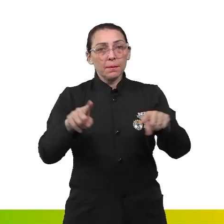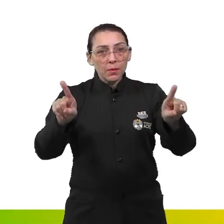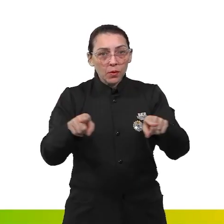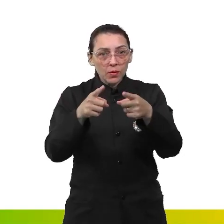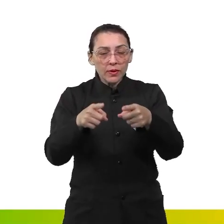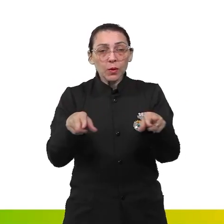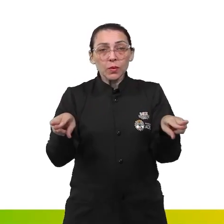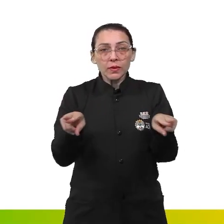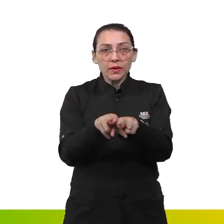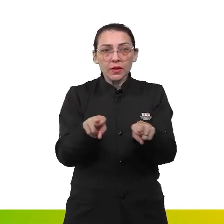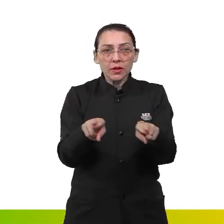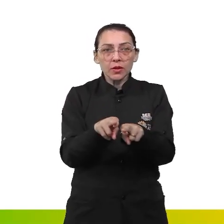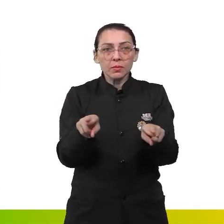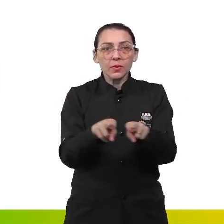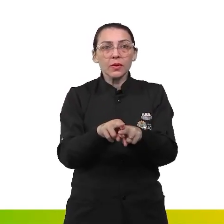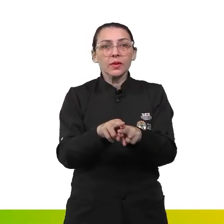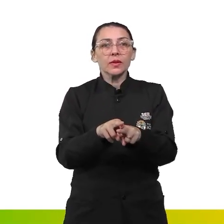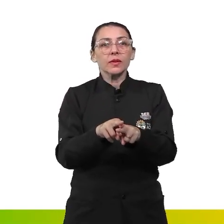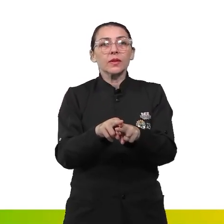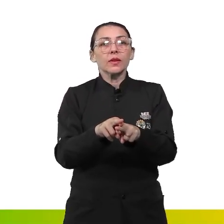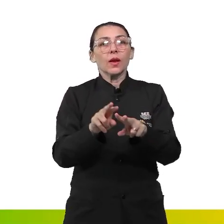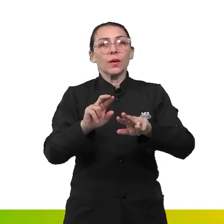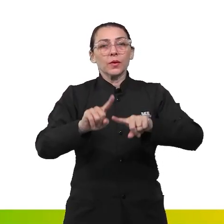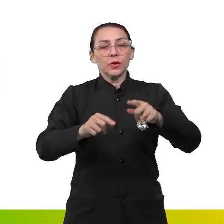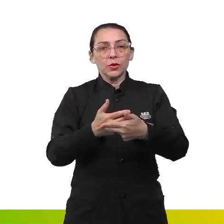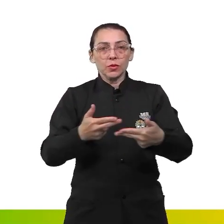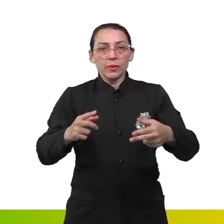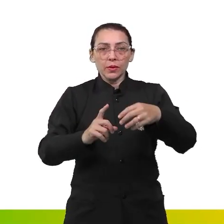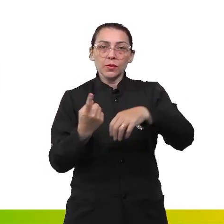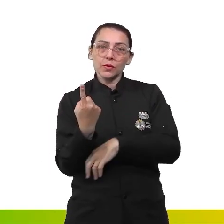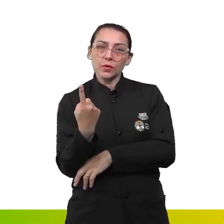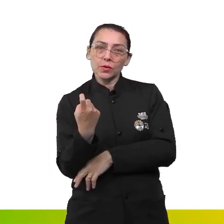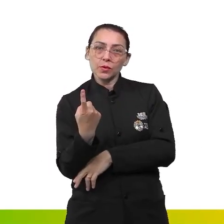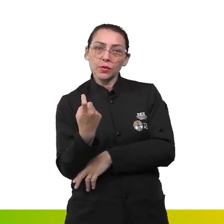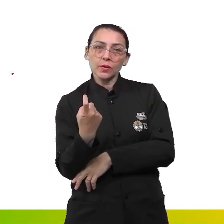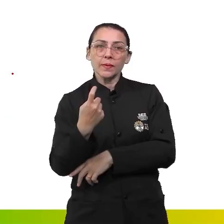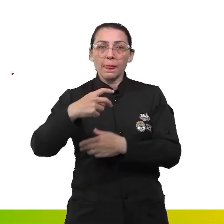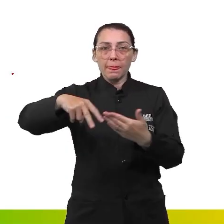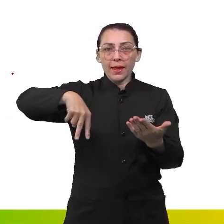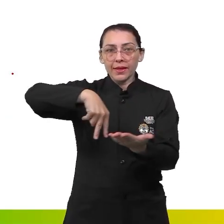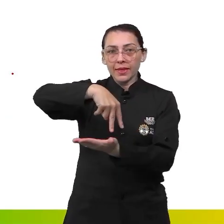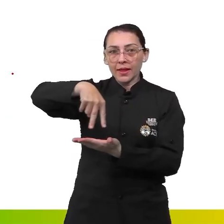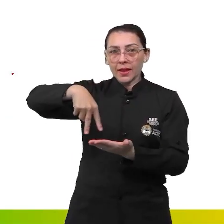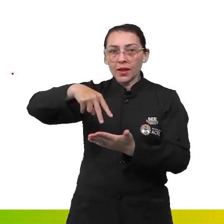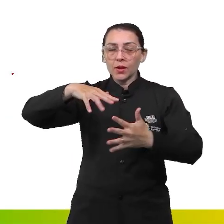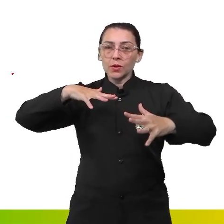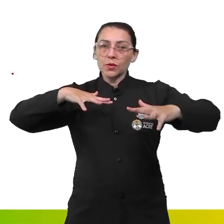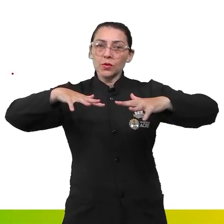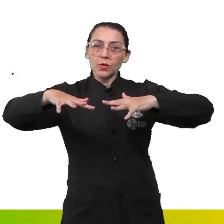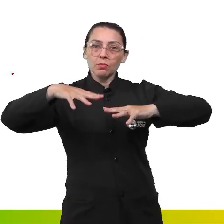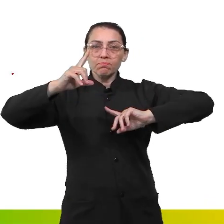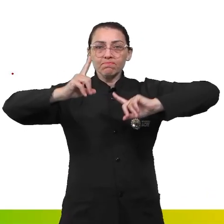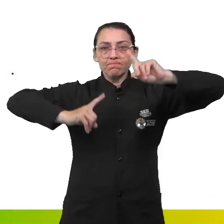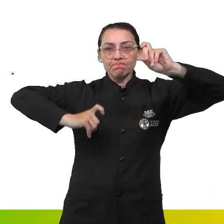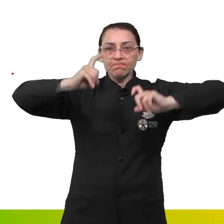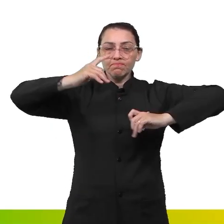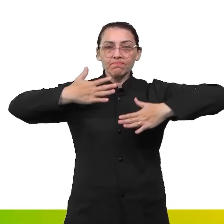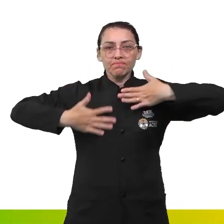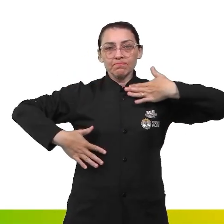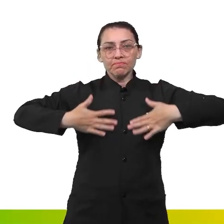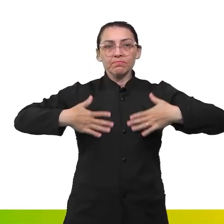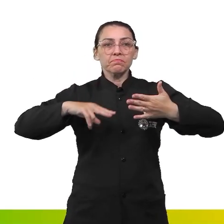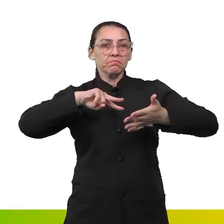música, nos ritmos e instrumentos únicos, na dança, com movimentos expressivos